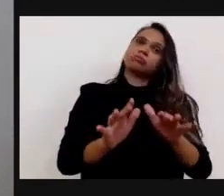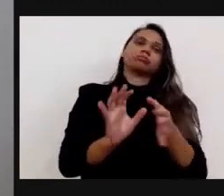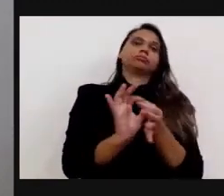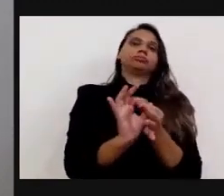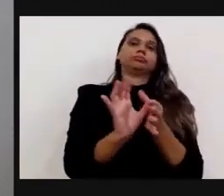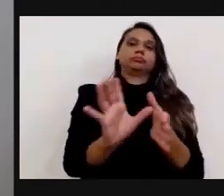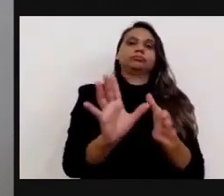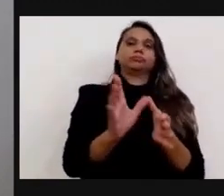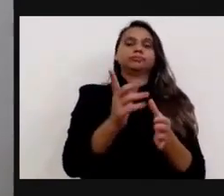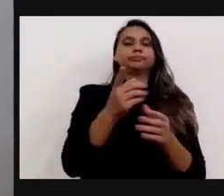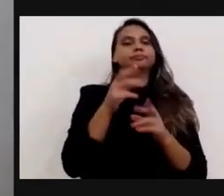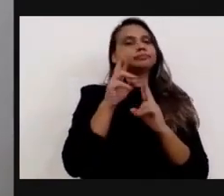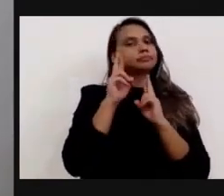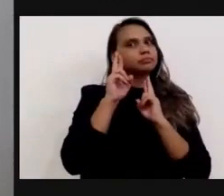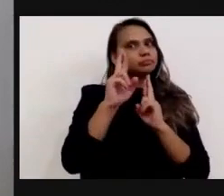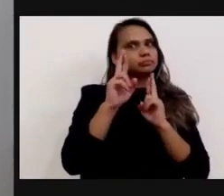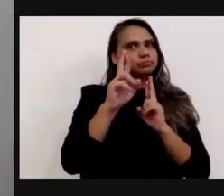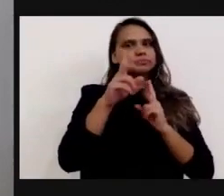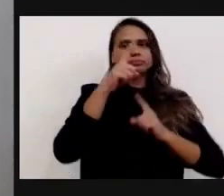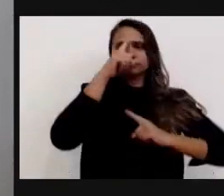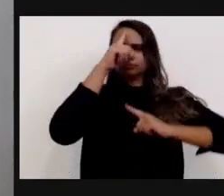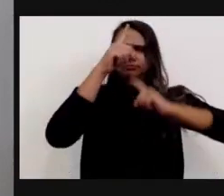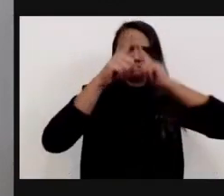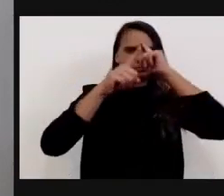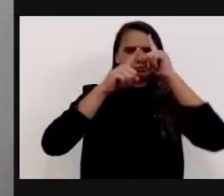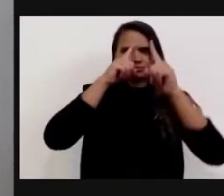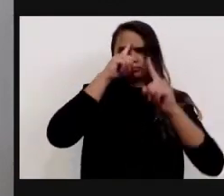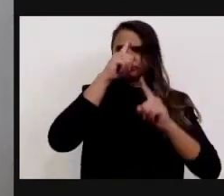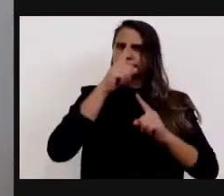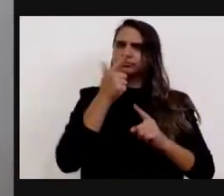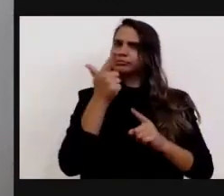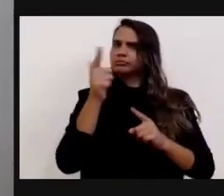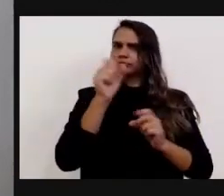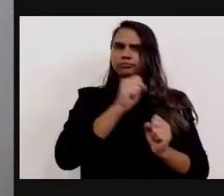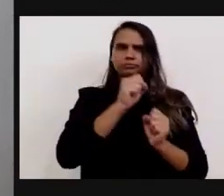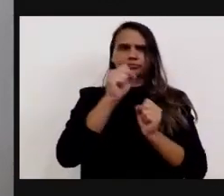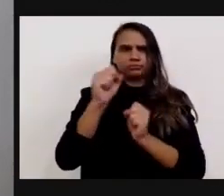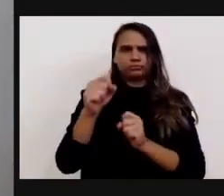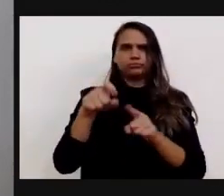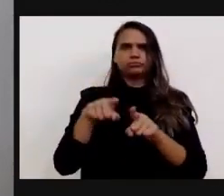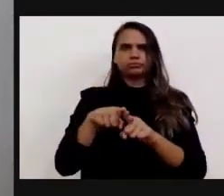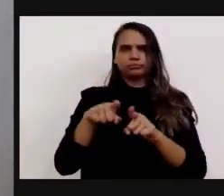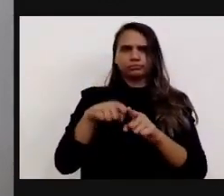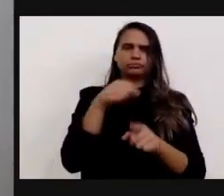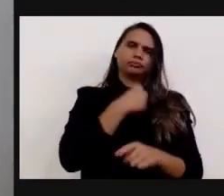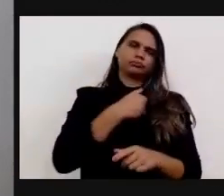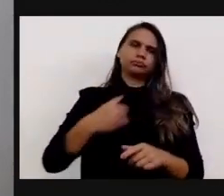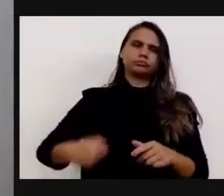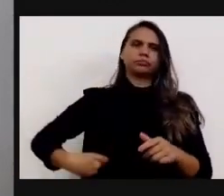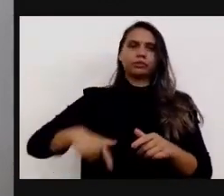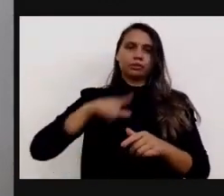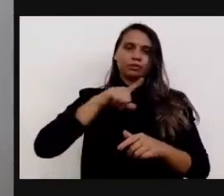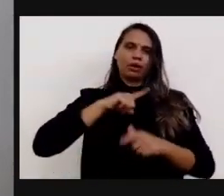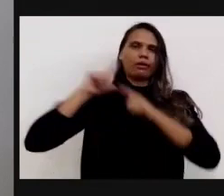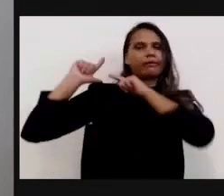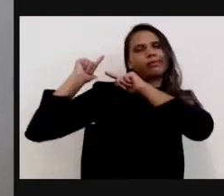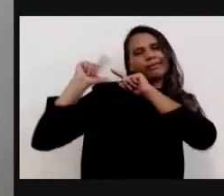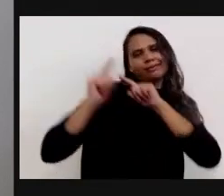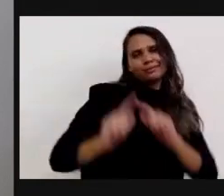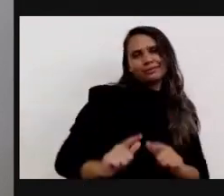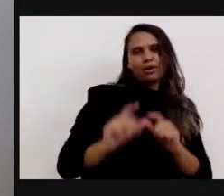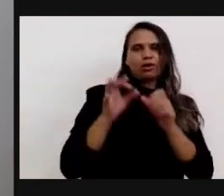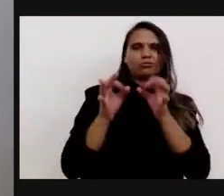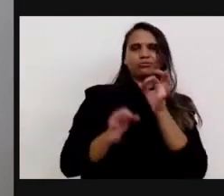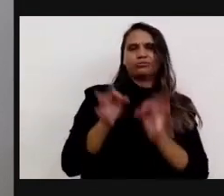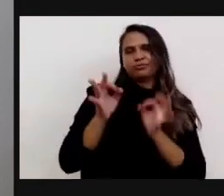espero que inspire governo de outros poderes sobrenacionais tem outros poderes que já tem tradição né judiciário eu